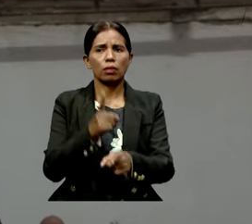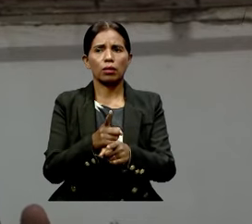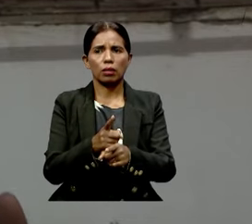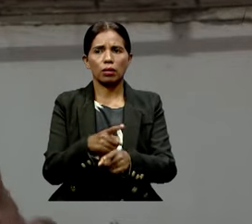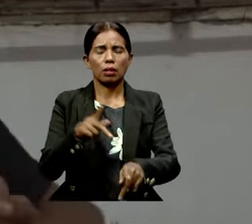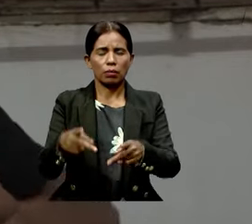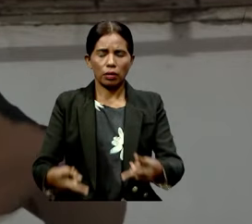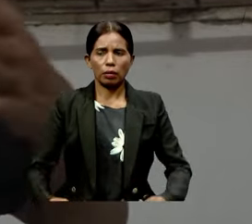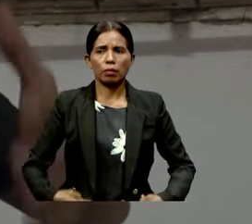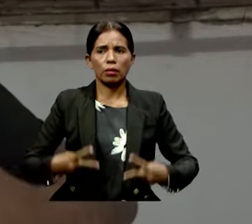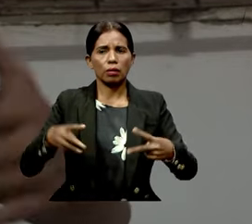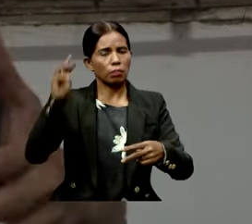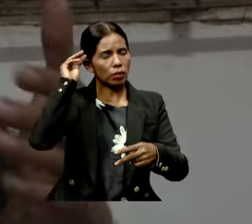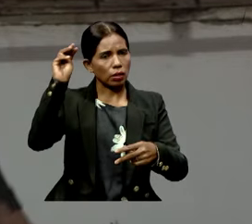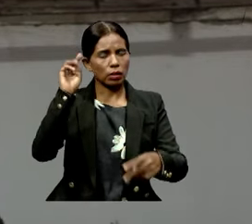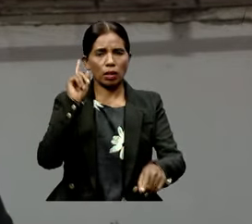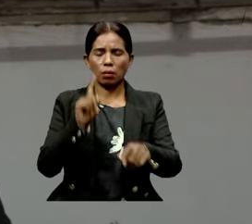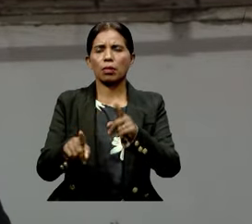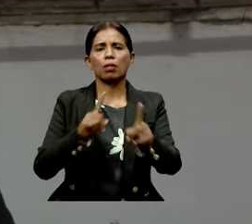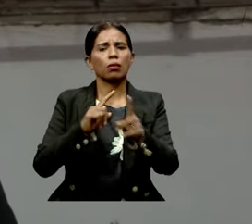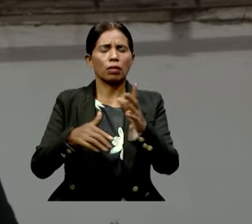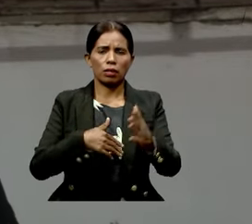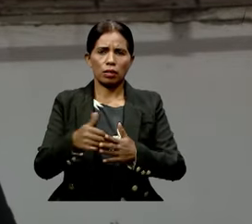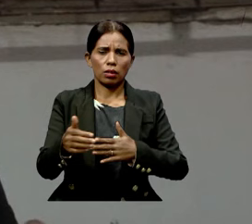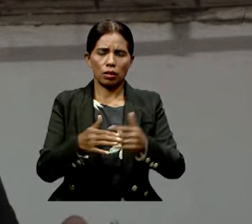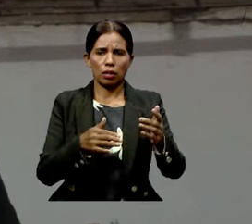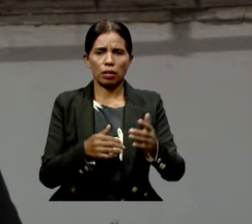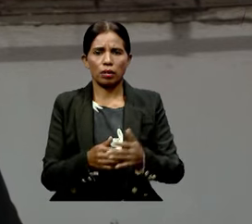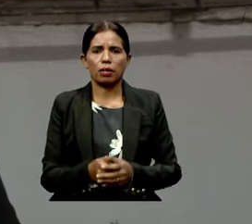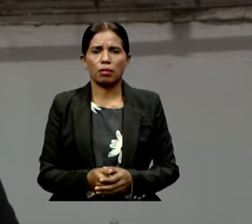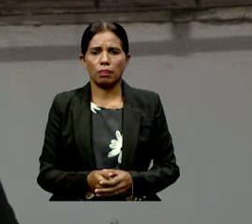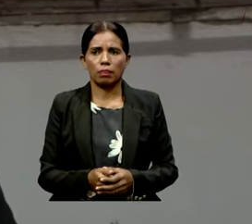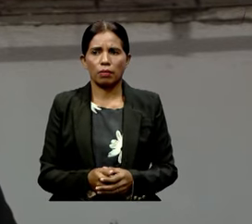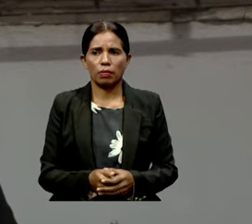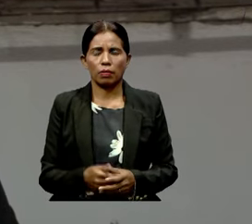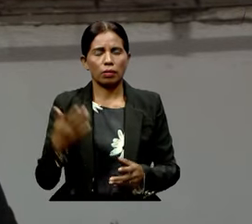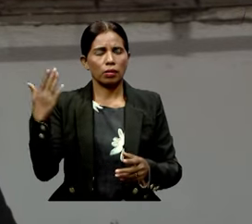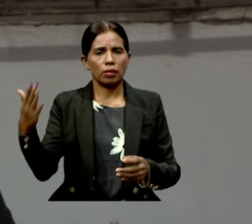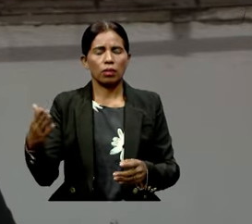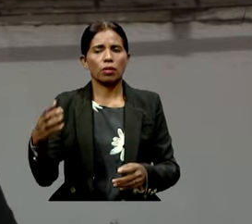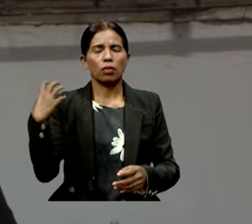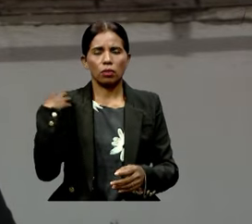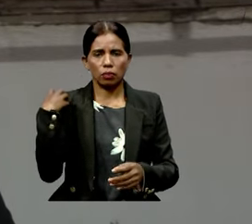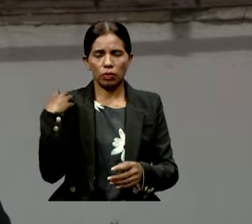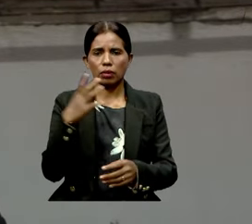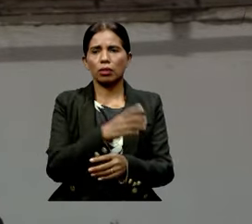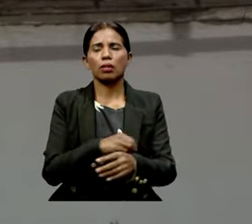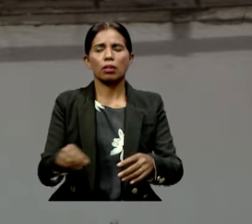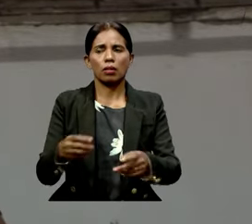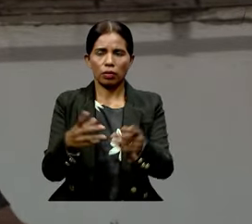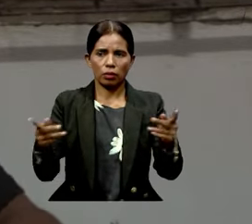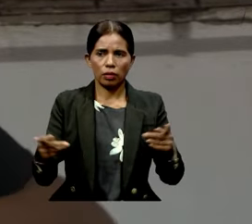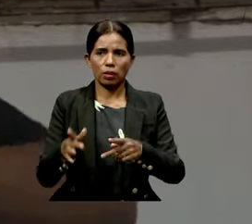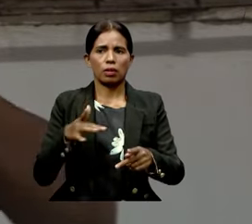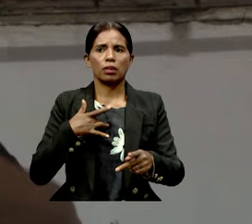mané vida, né, bem ministra lá bel halo drama iha, será, iha ninha office, iha ninha fatin, e senti